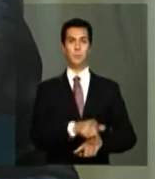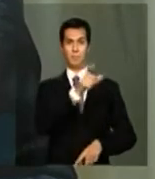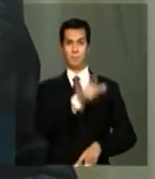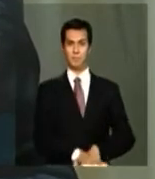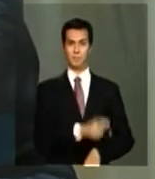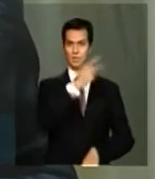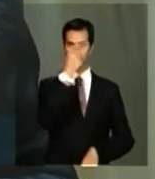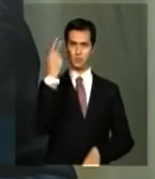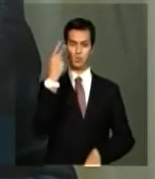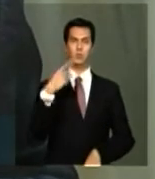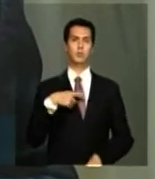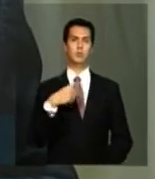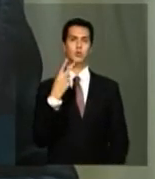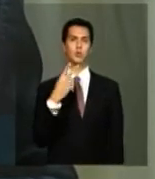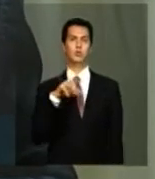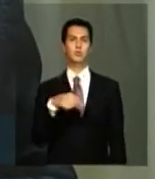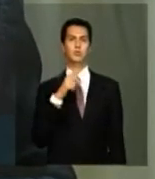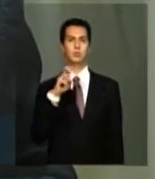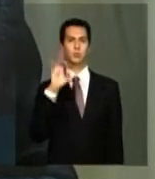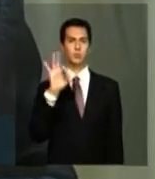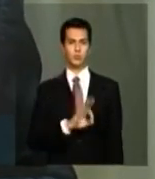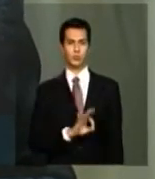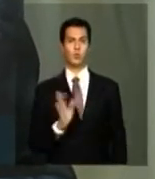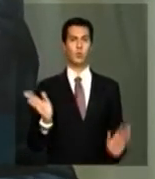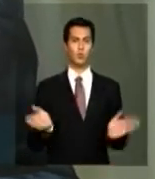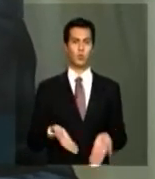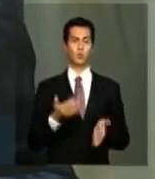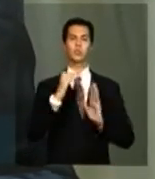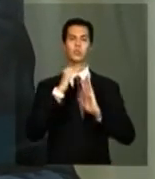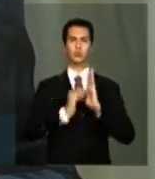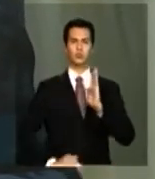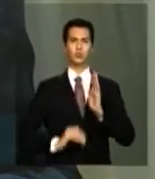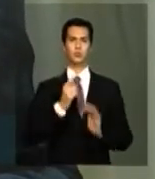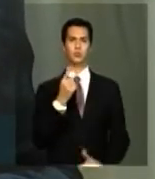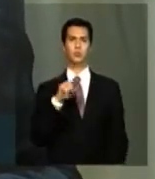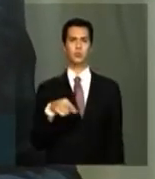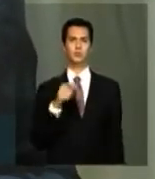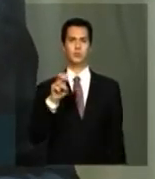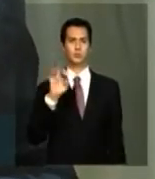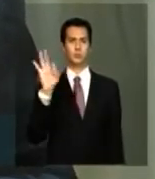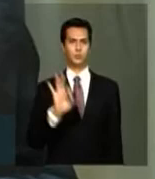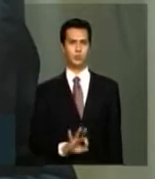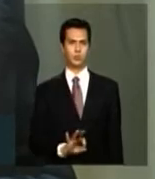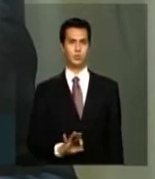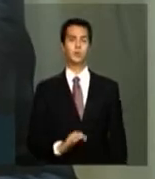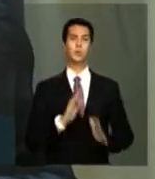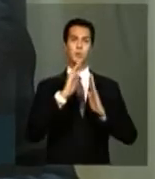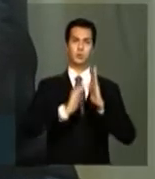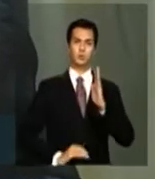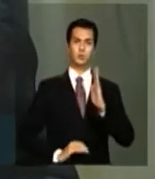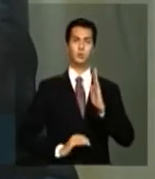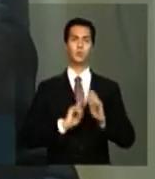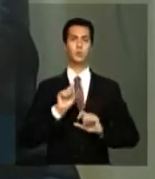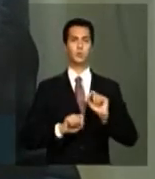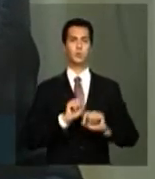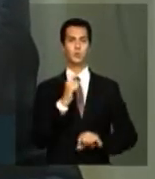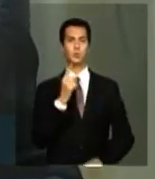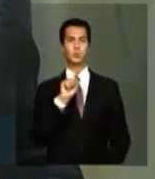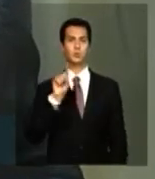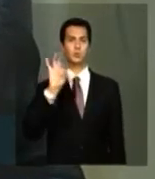ou de 2,5% que é hoje para 1,5 por ou seja uma redução de